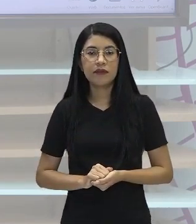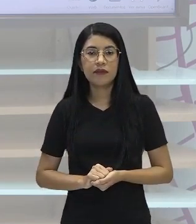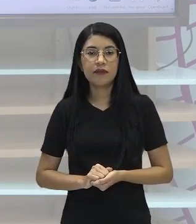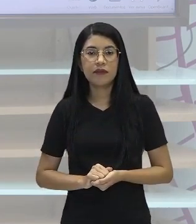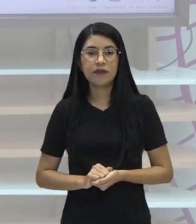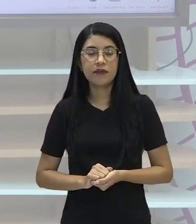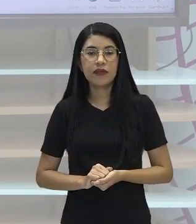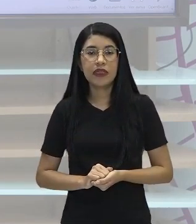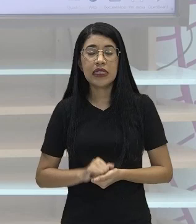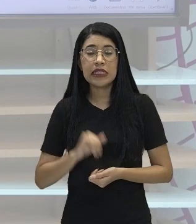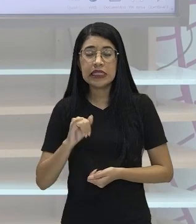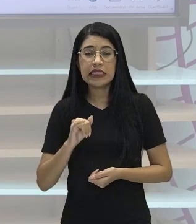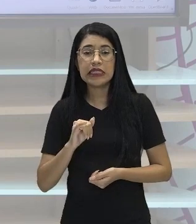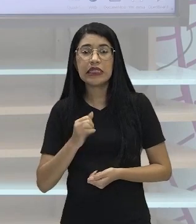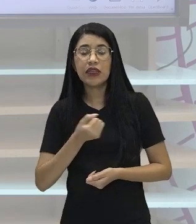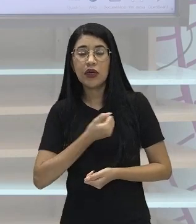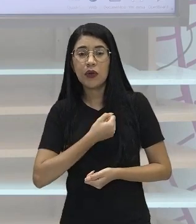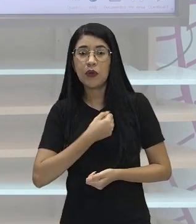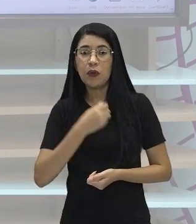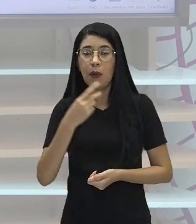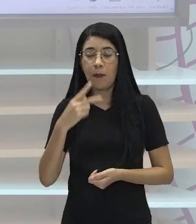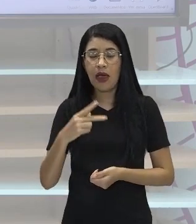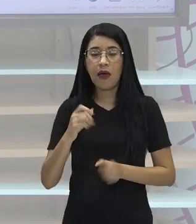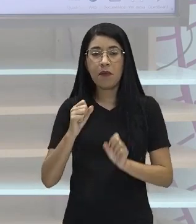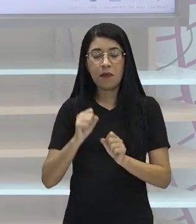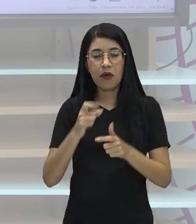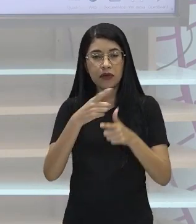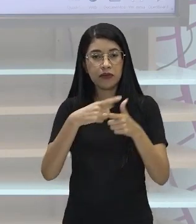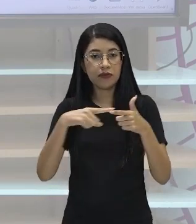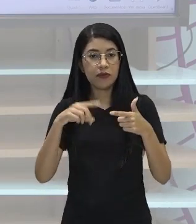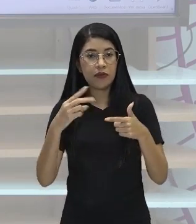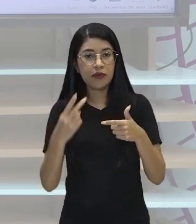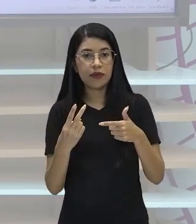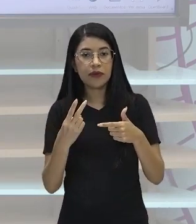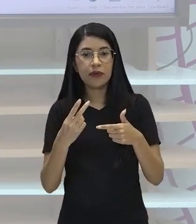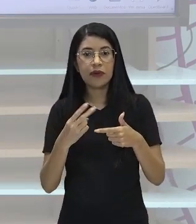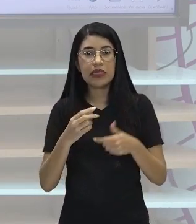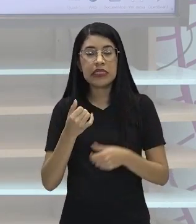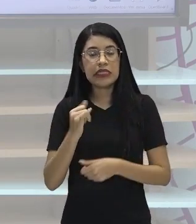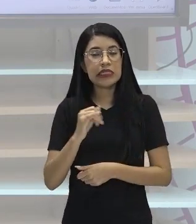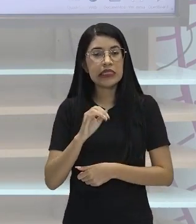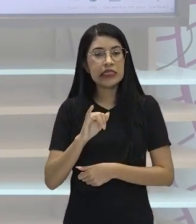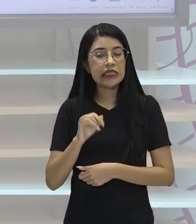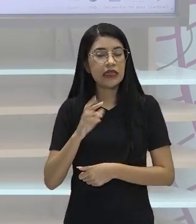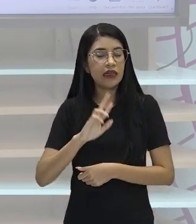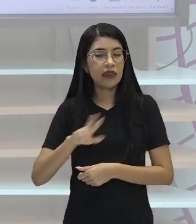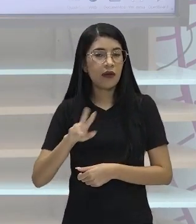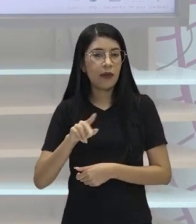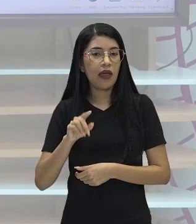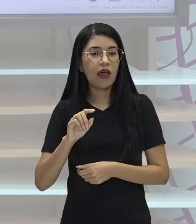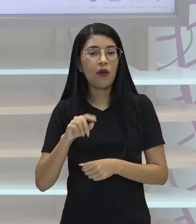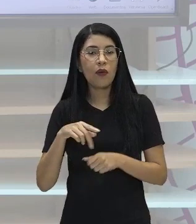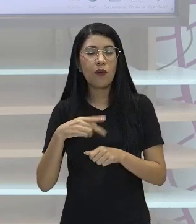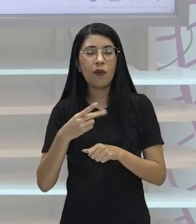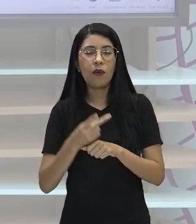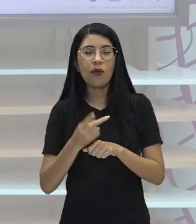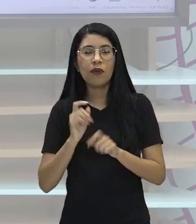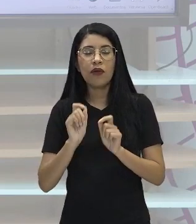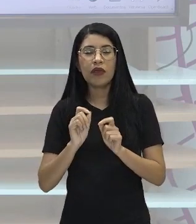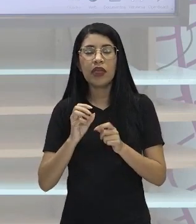for um número par, ele é divisível por 2, certo? Se não, O próximo critério é